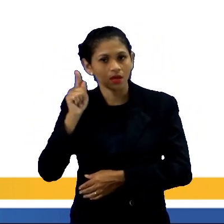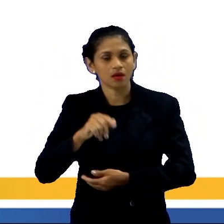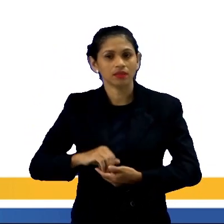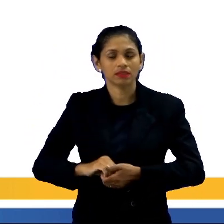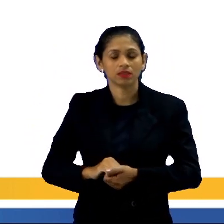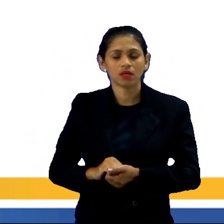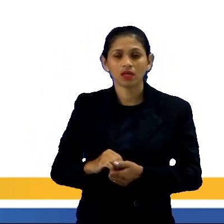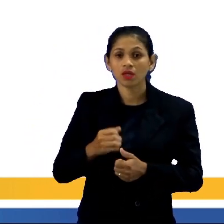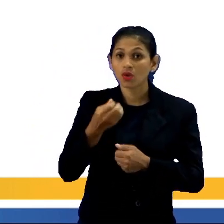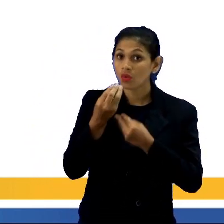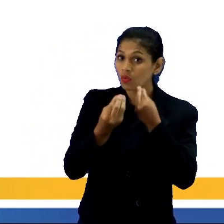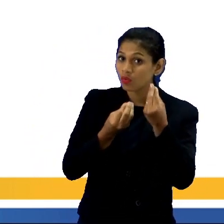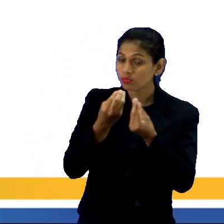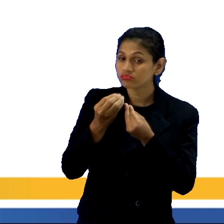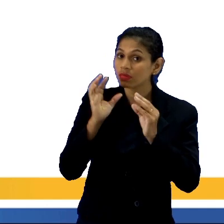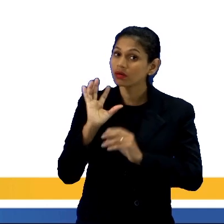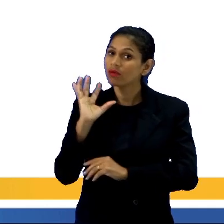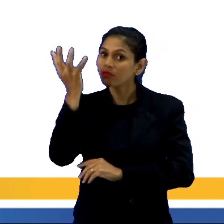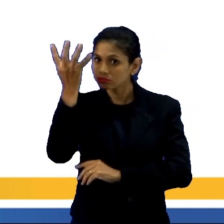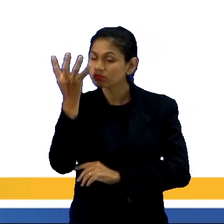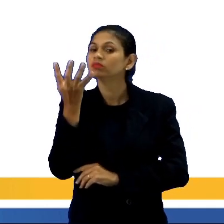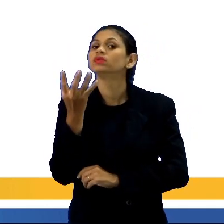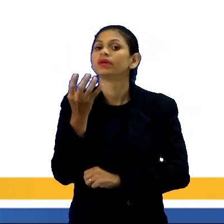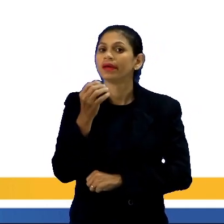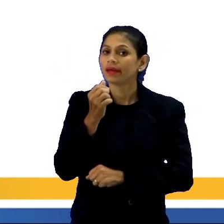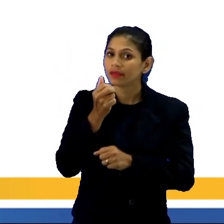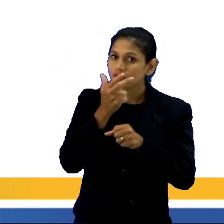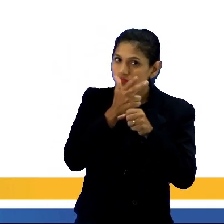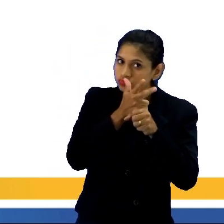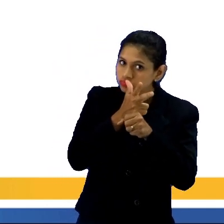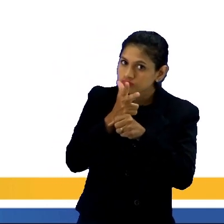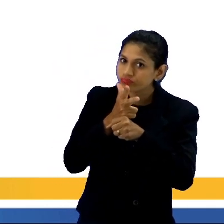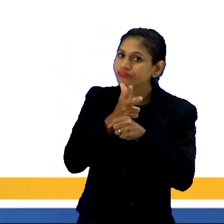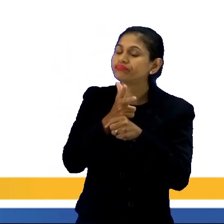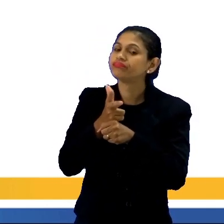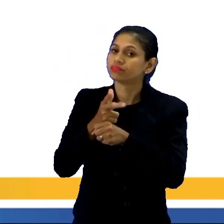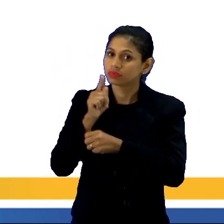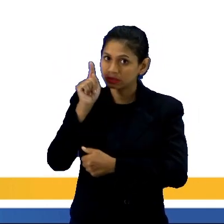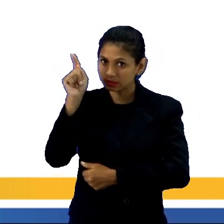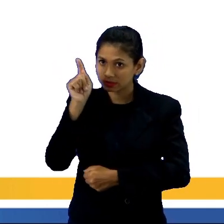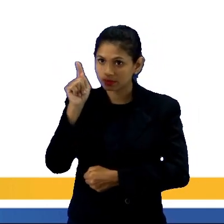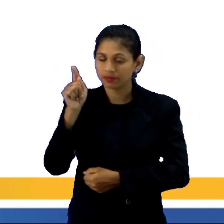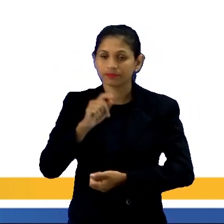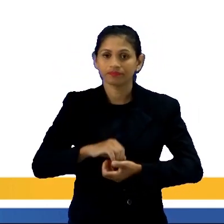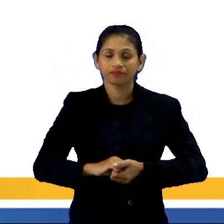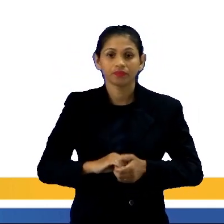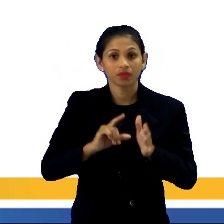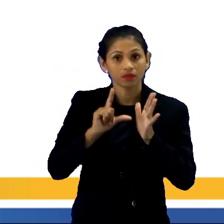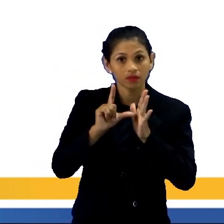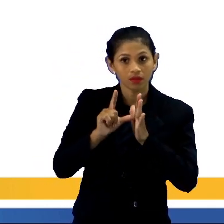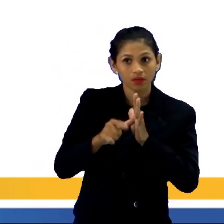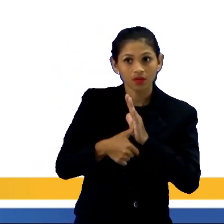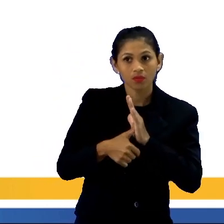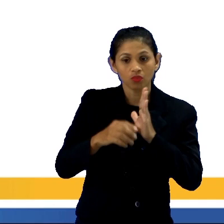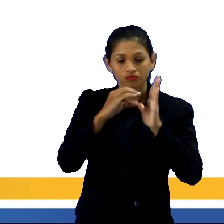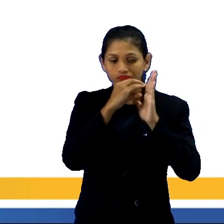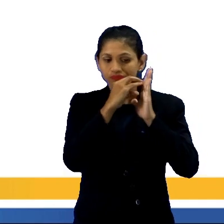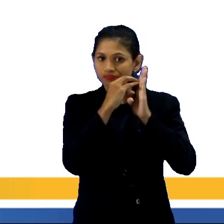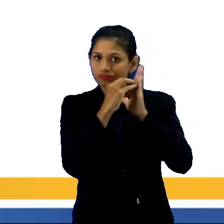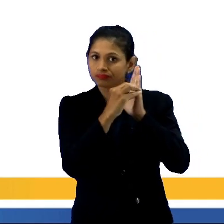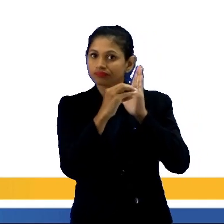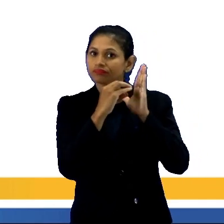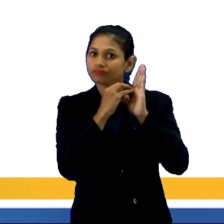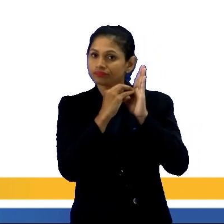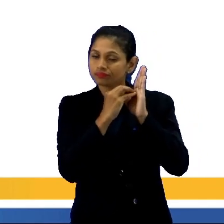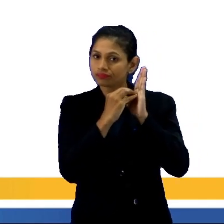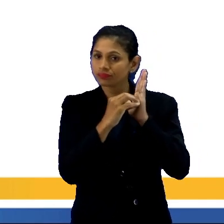vigilância lá, o que surpreendeu, né? Então ele situou o leitor a respeito da problemática. Depois, gente, nos parágrafos seguintes, nós